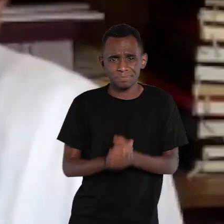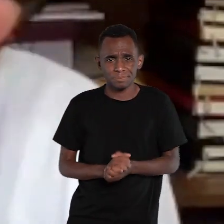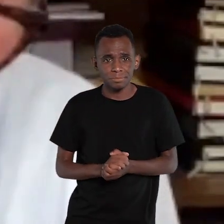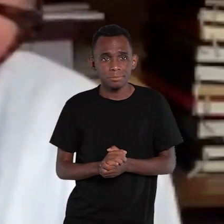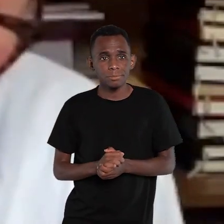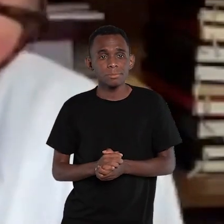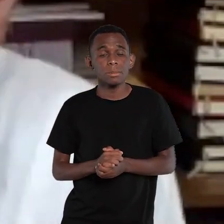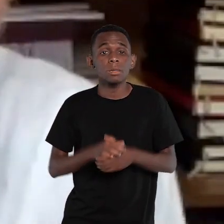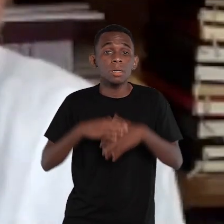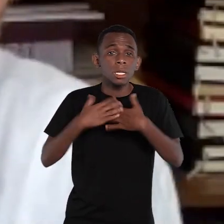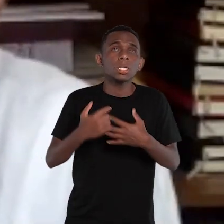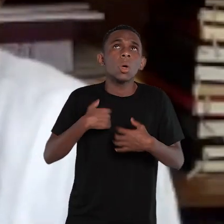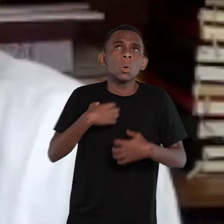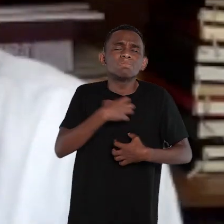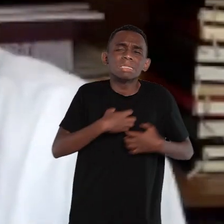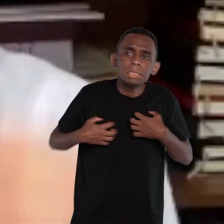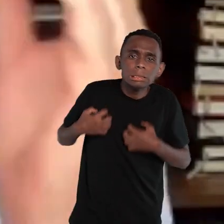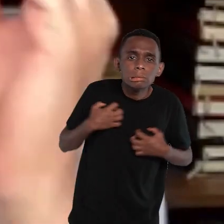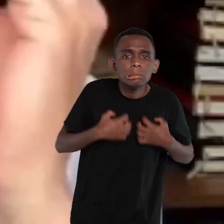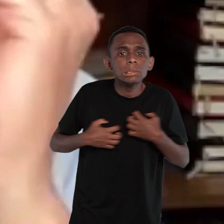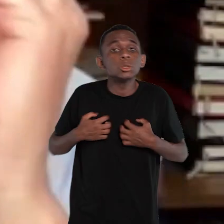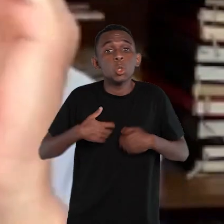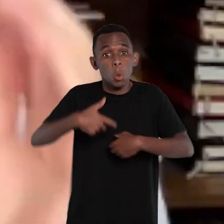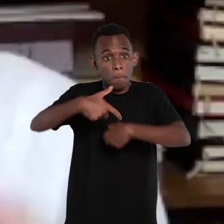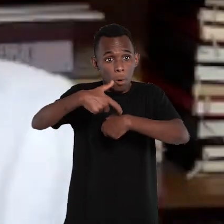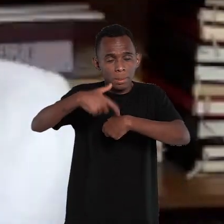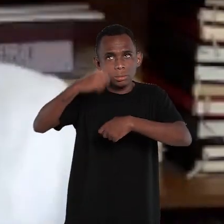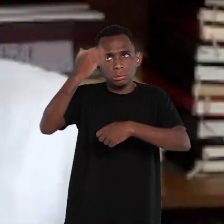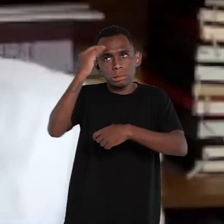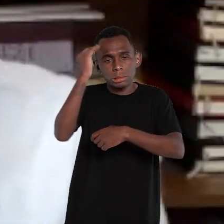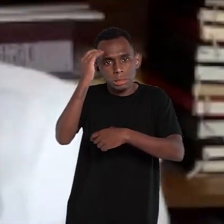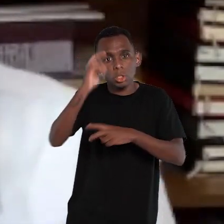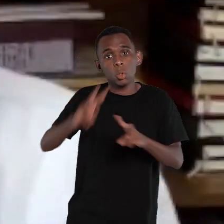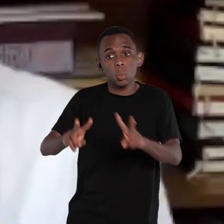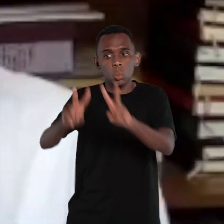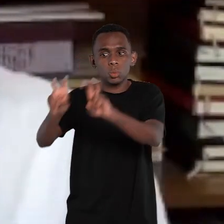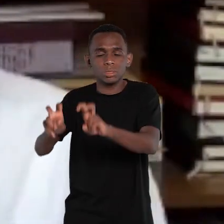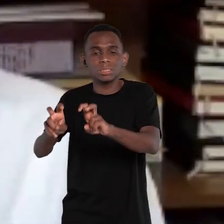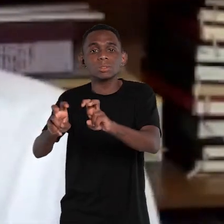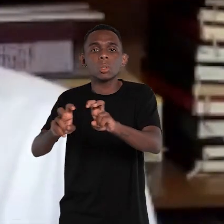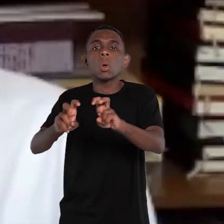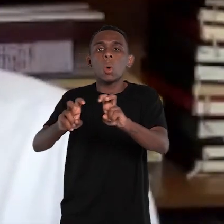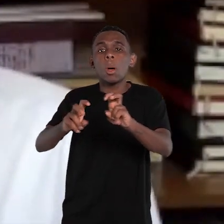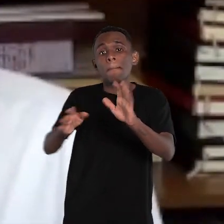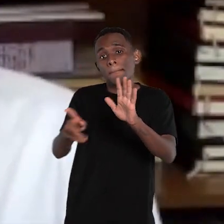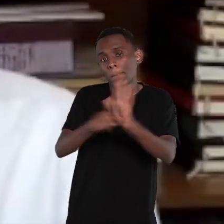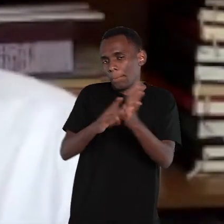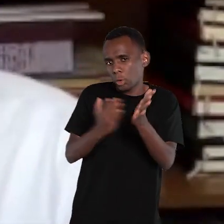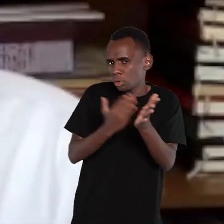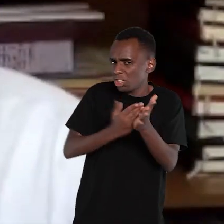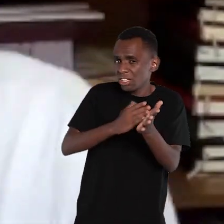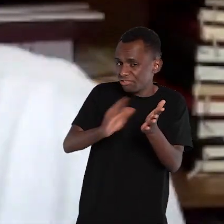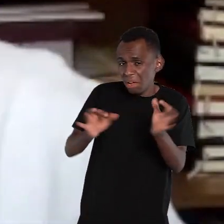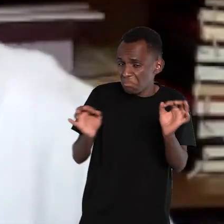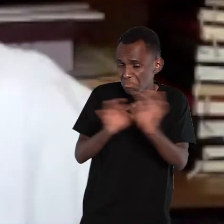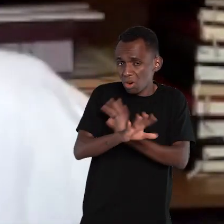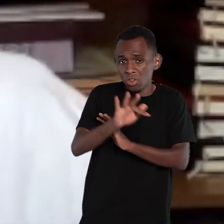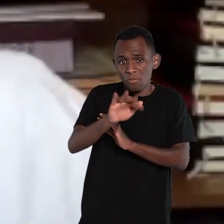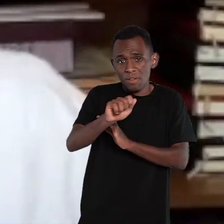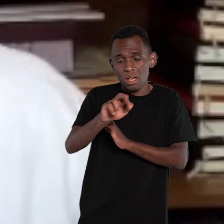dessa história. Então eu estava muito incomodado, porque nesse momento eu entendi que o título do livro seria Faroestes. Eu já sabia.